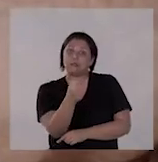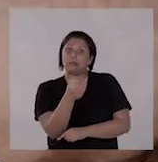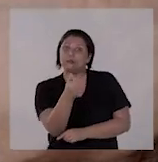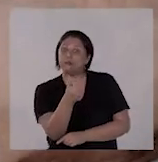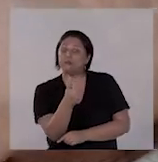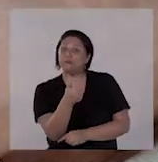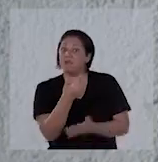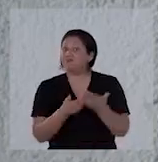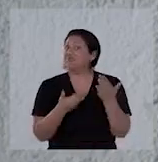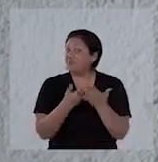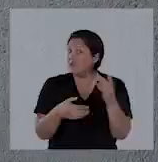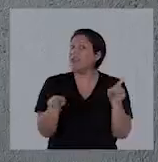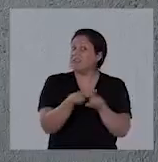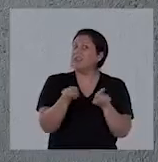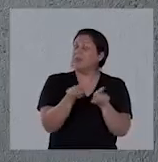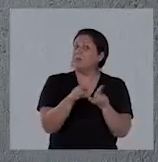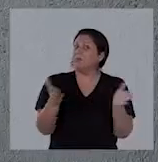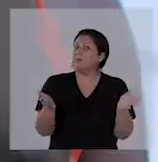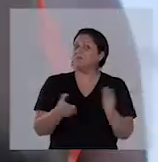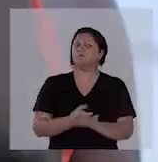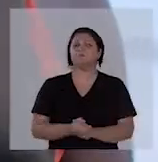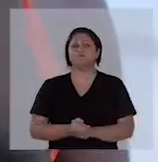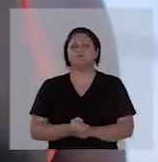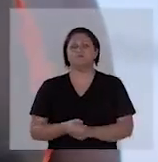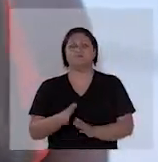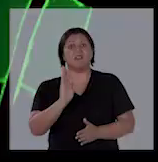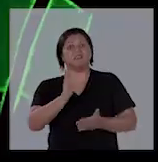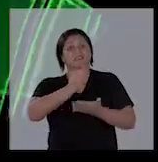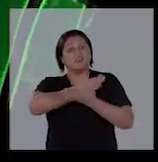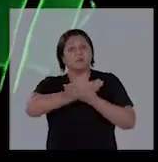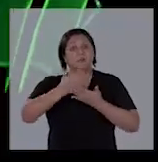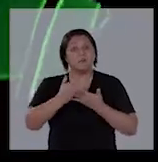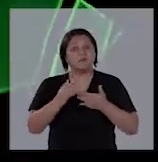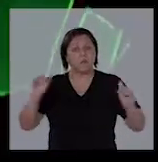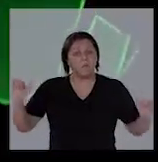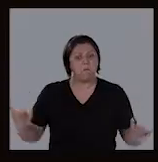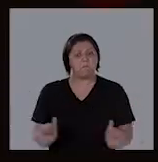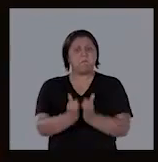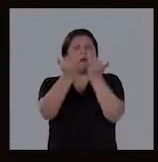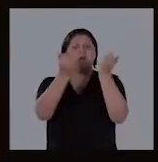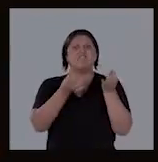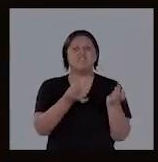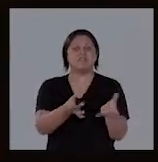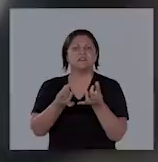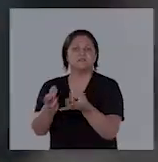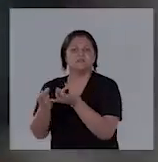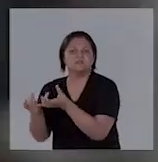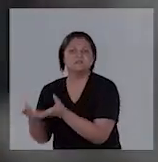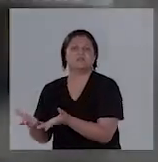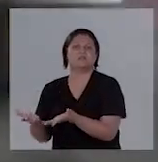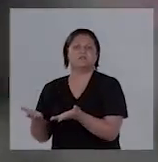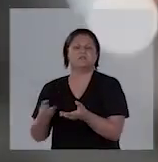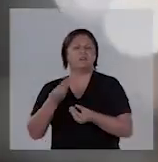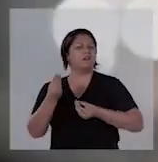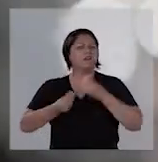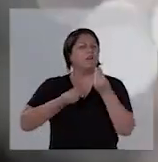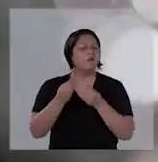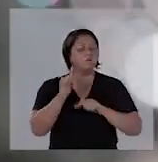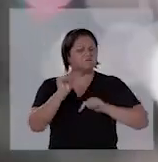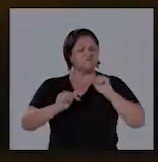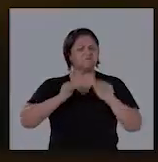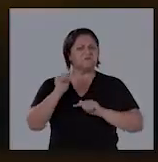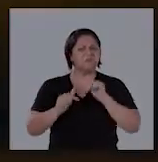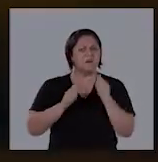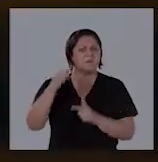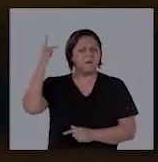ameaça aposentadoria os direitos do trabalhador e à soberania nacional já começou a vender hidroelétricas anunciou a venda da